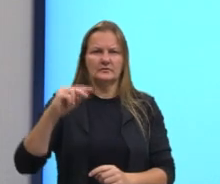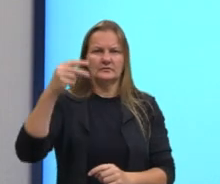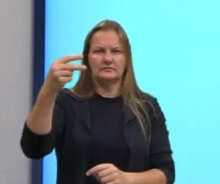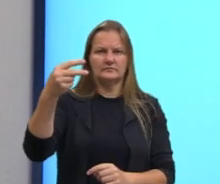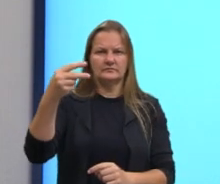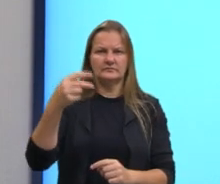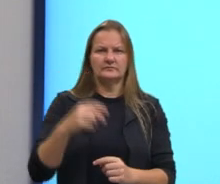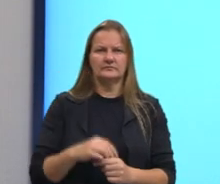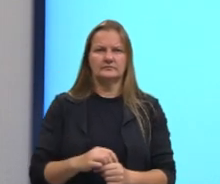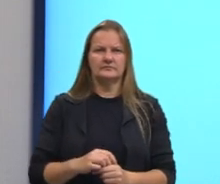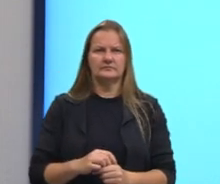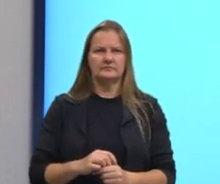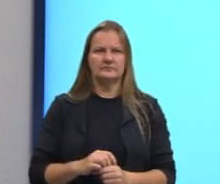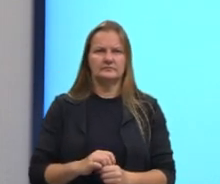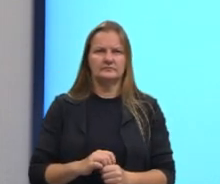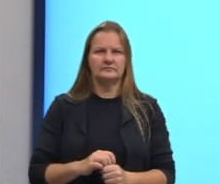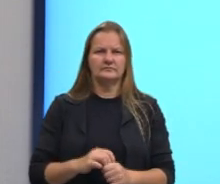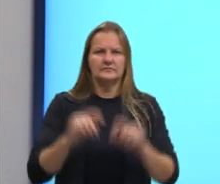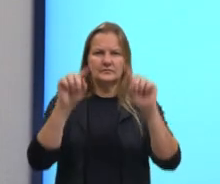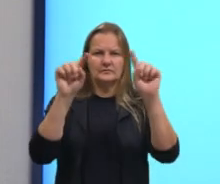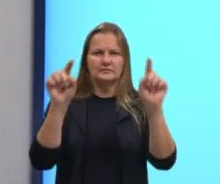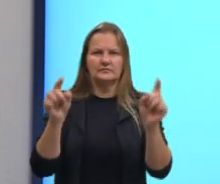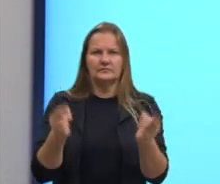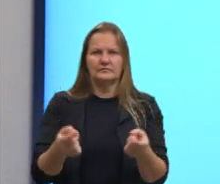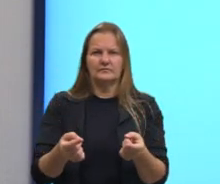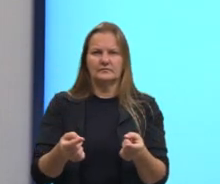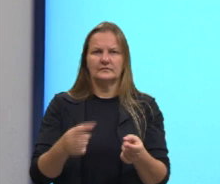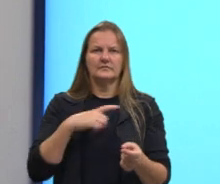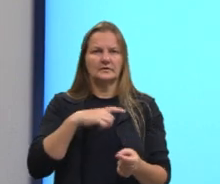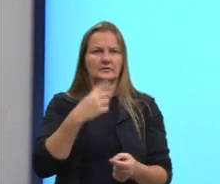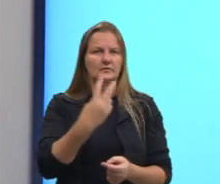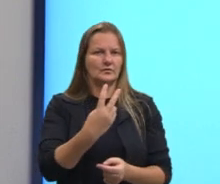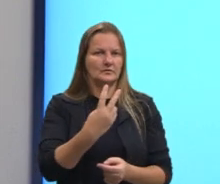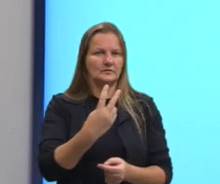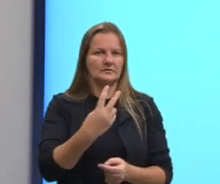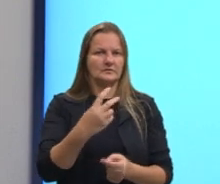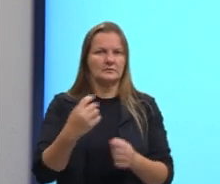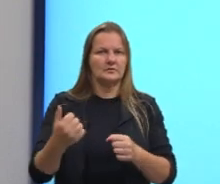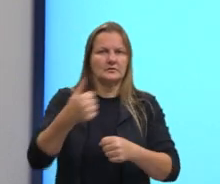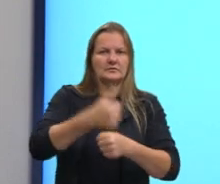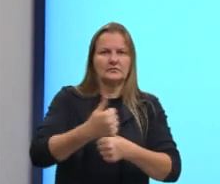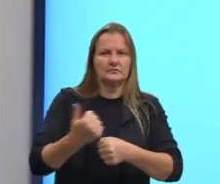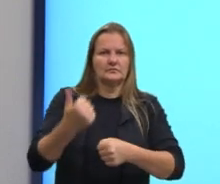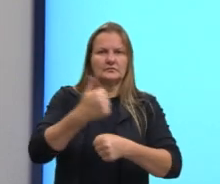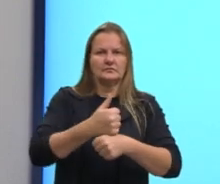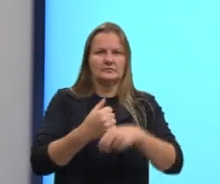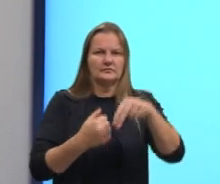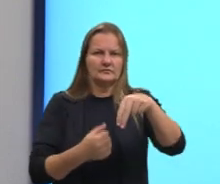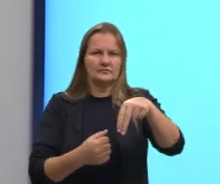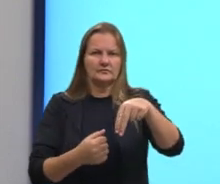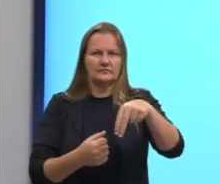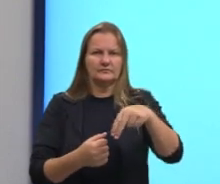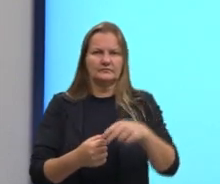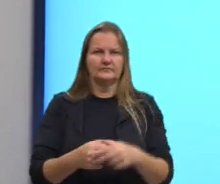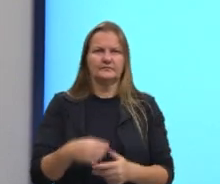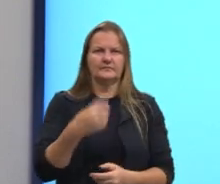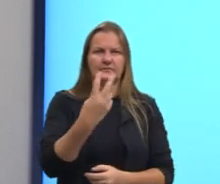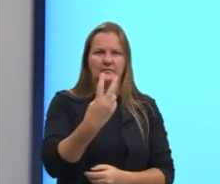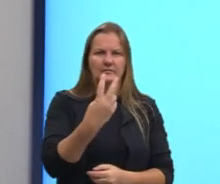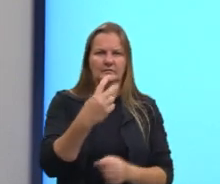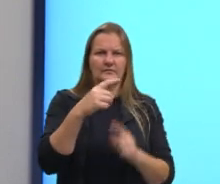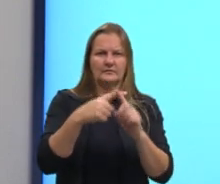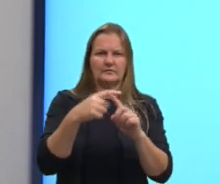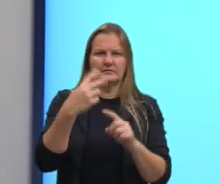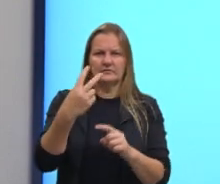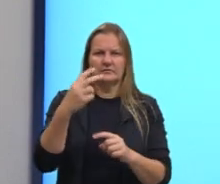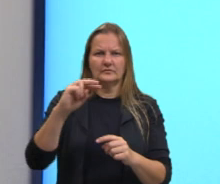era ele aqui dentro a e agora eu tenho dois em função da substituição de n tão 2